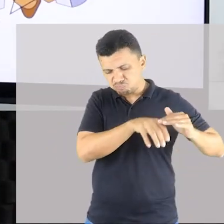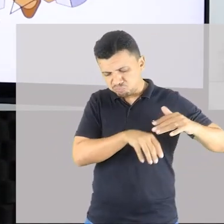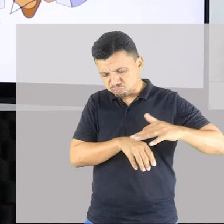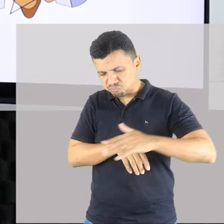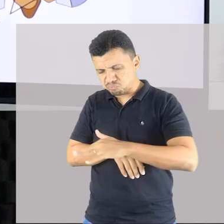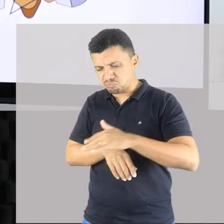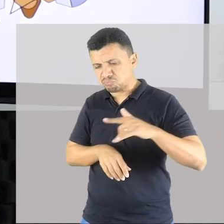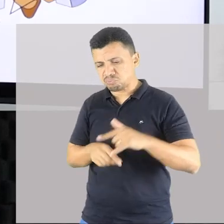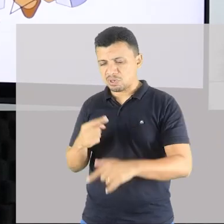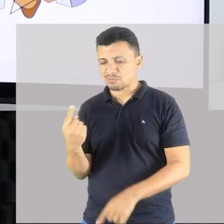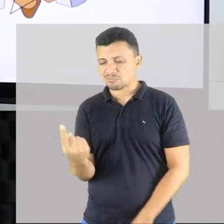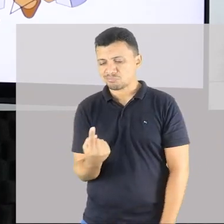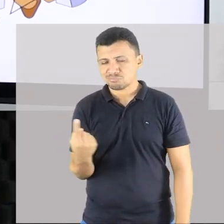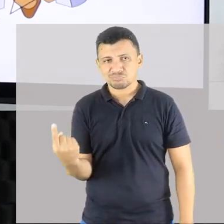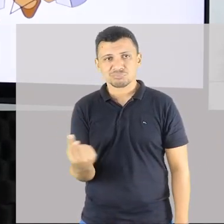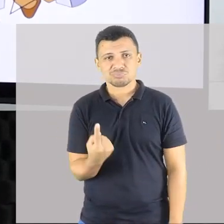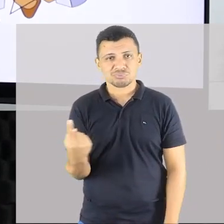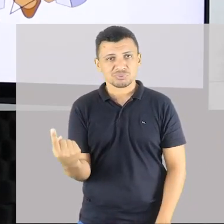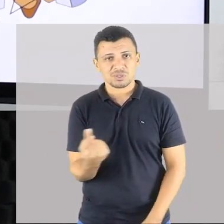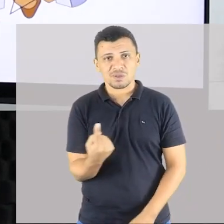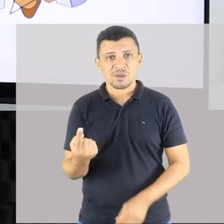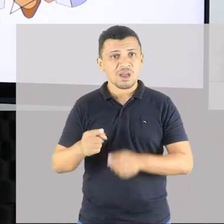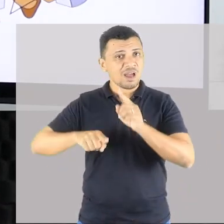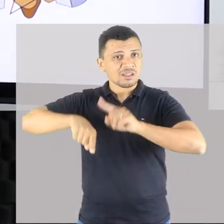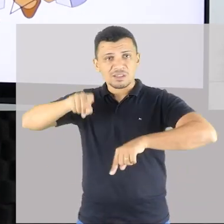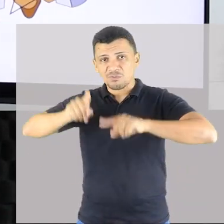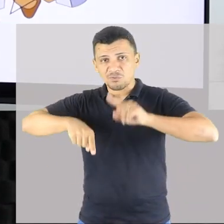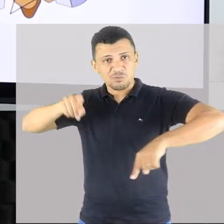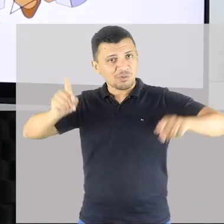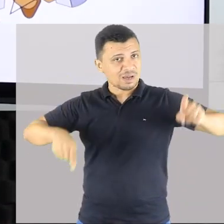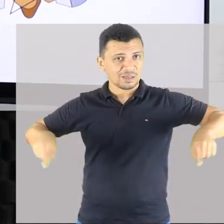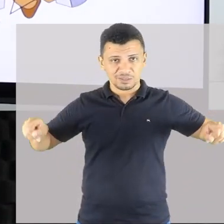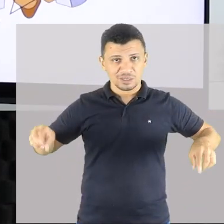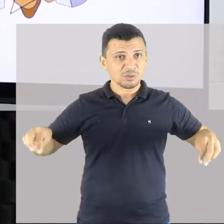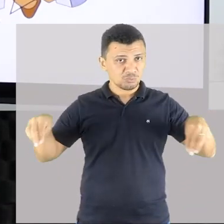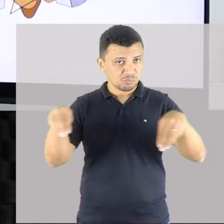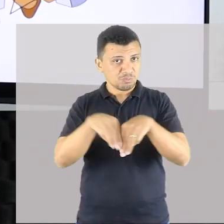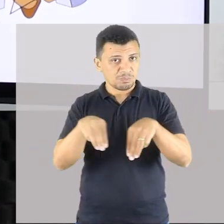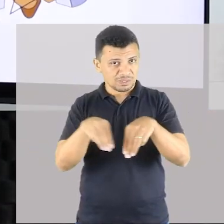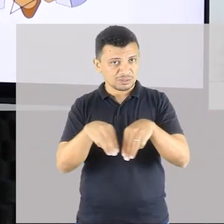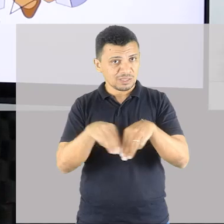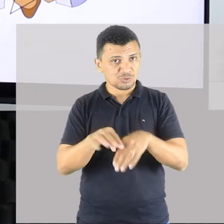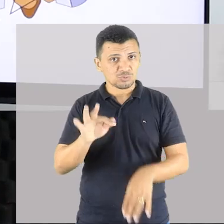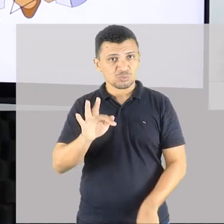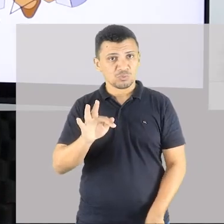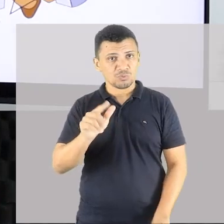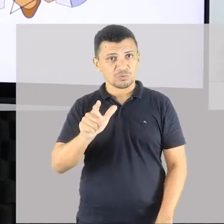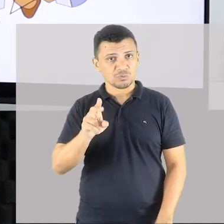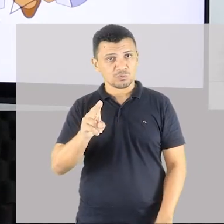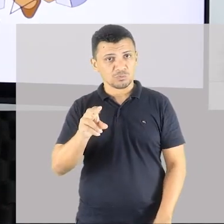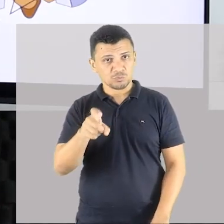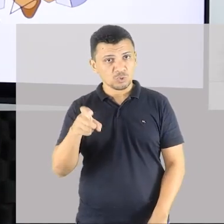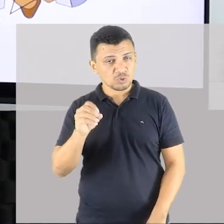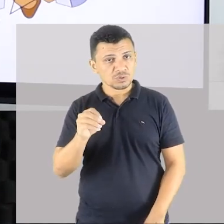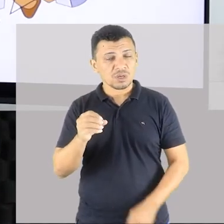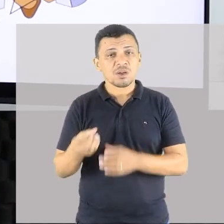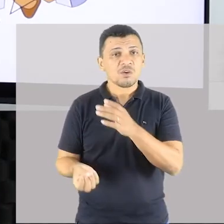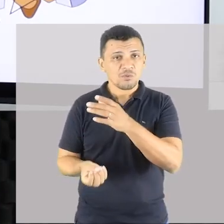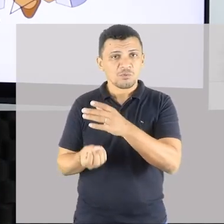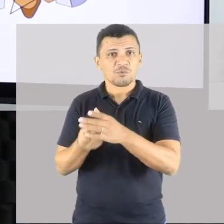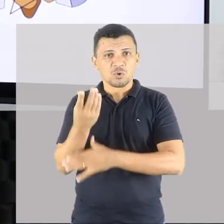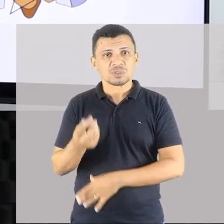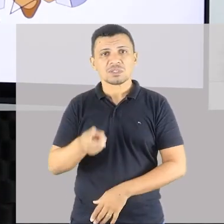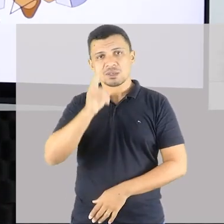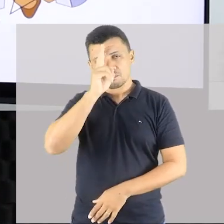esse gerador está girando, está variando o fluxo magnético, vai ter força